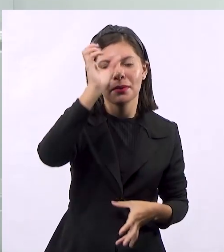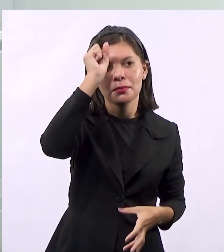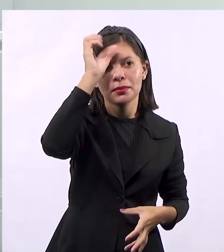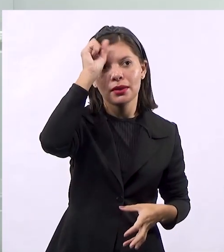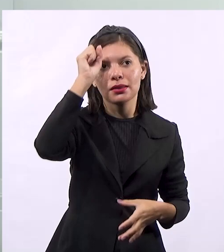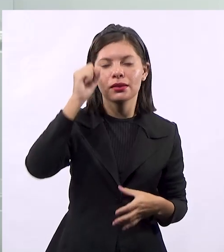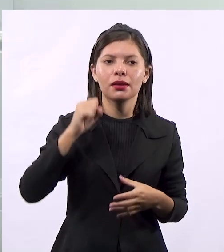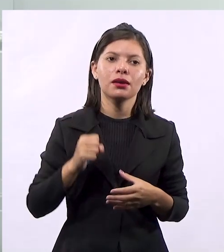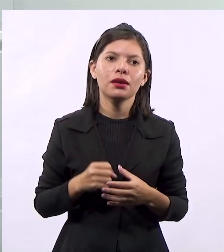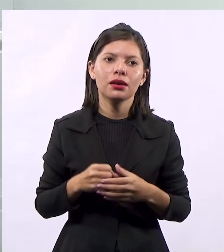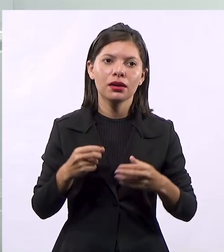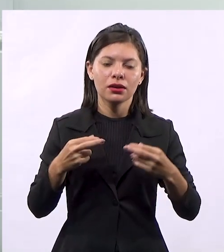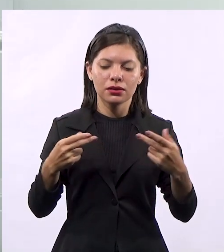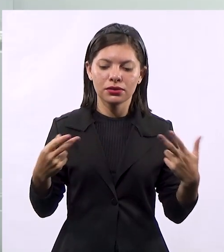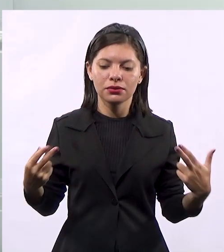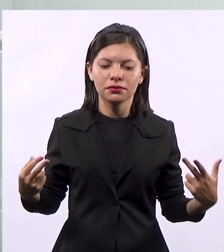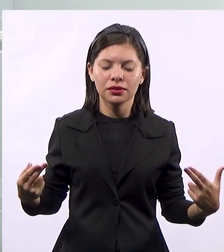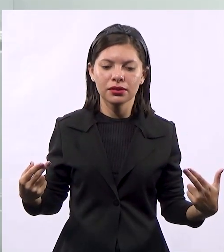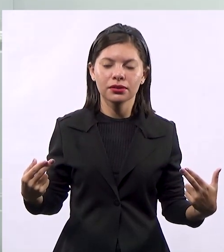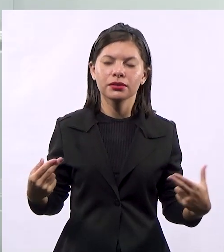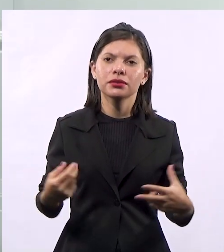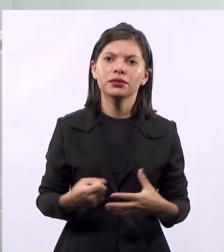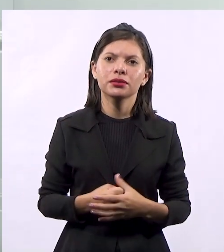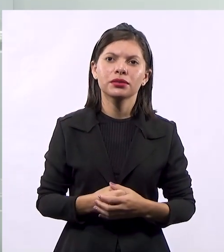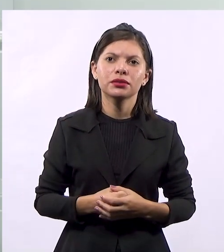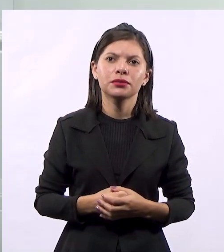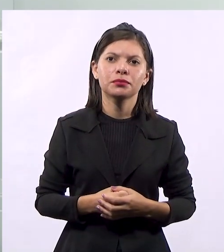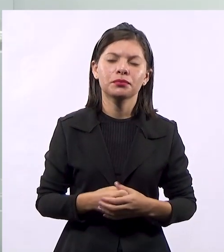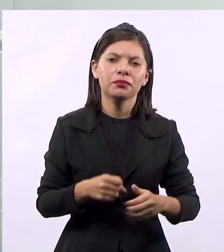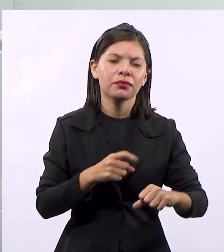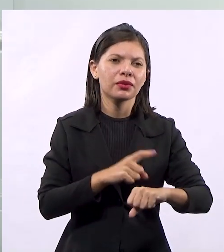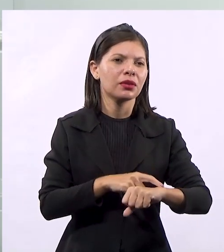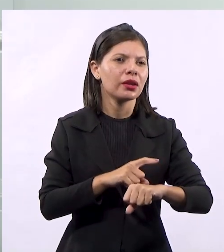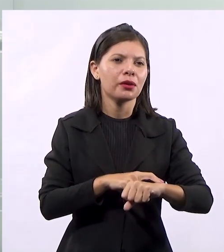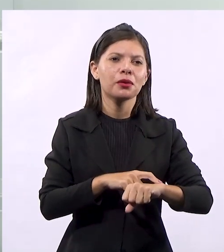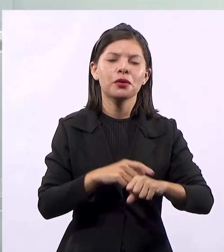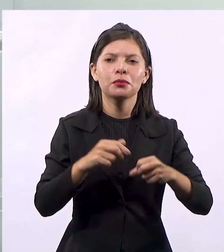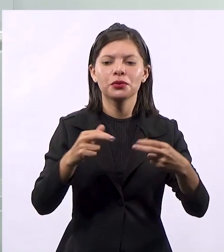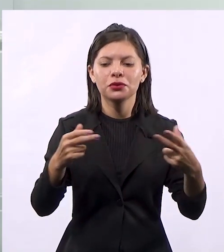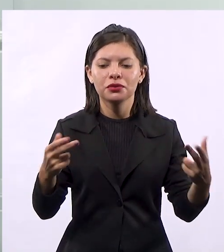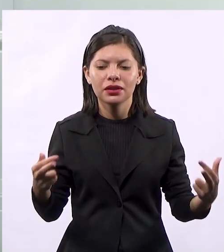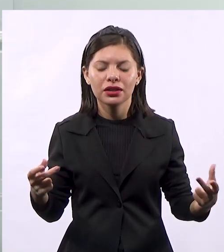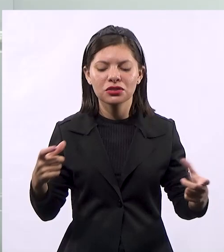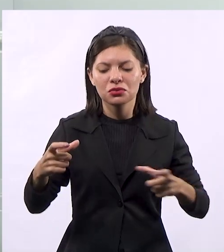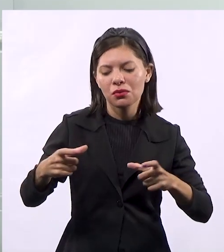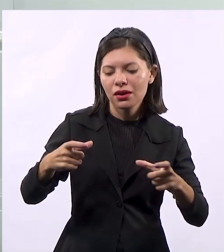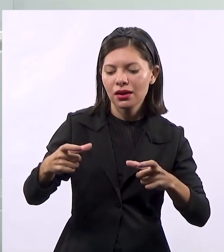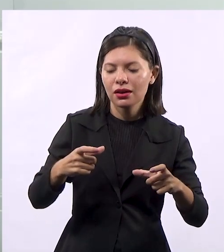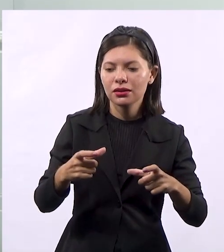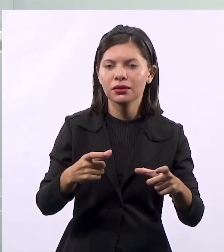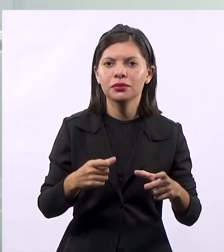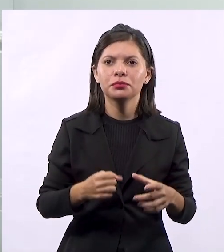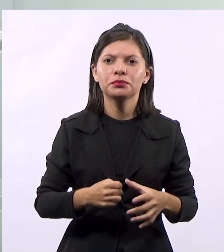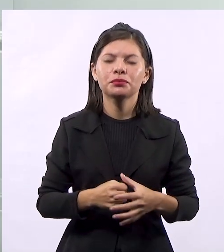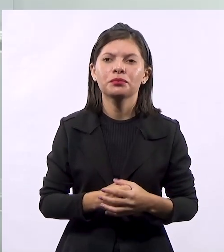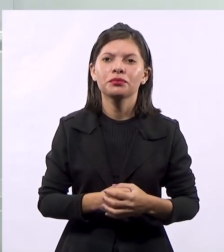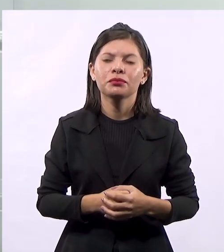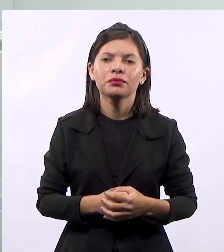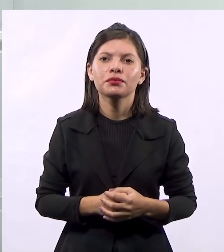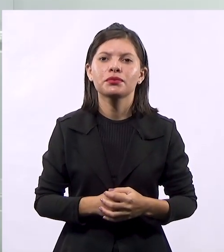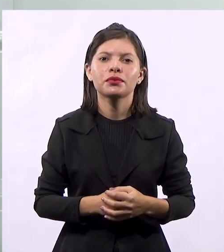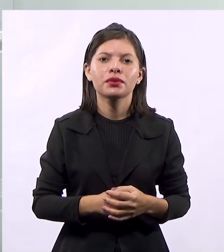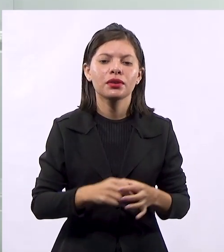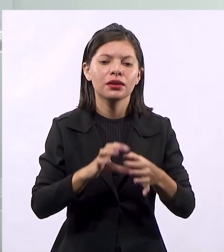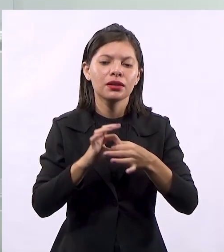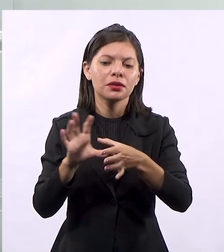educação, mas restrita no sentido de garantir que a educação ela é livre, nós somos livres para aprender de diferentes